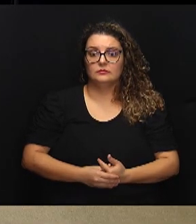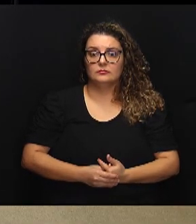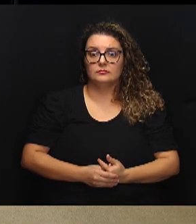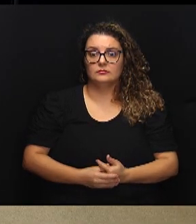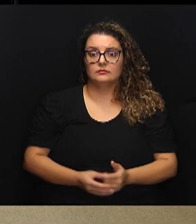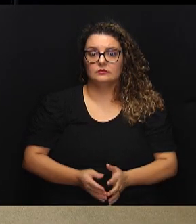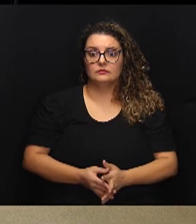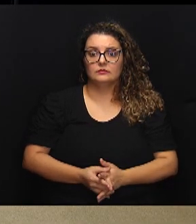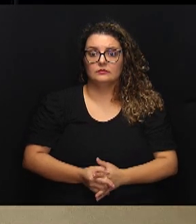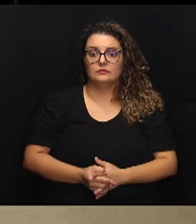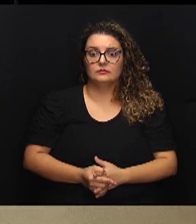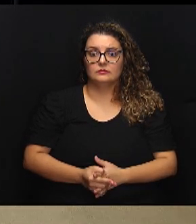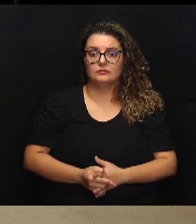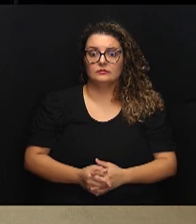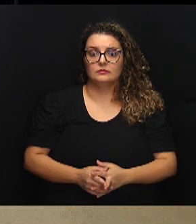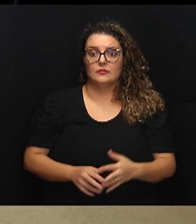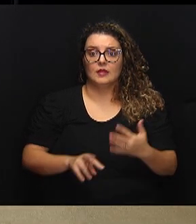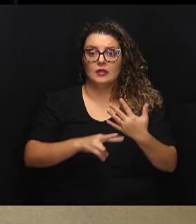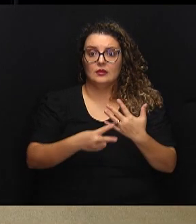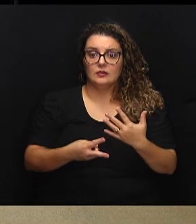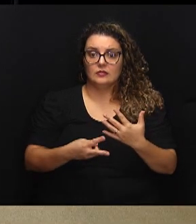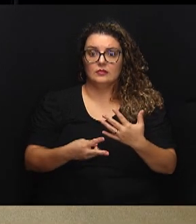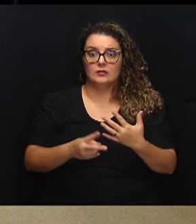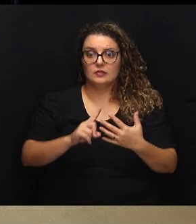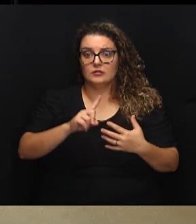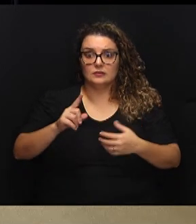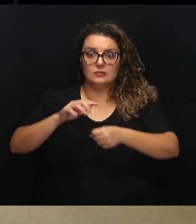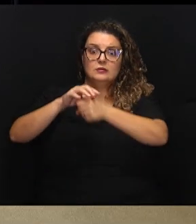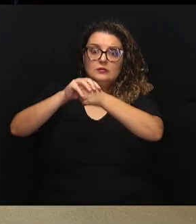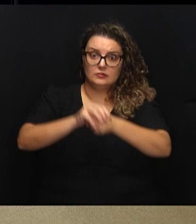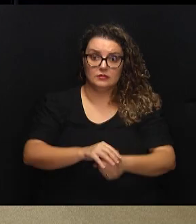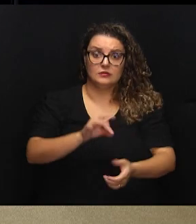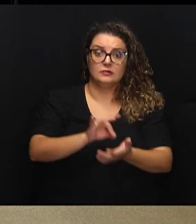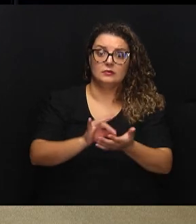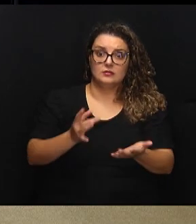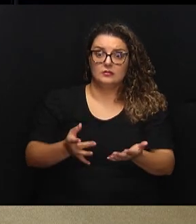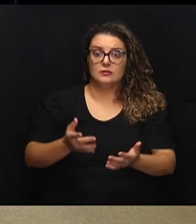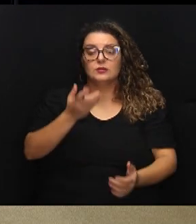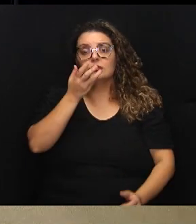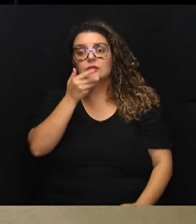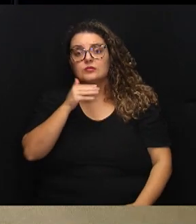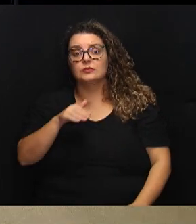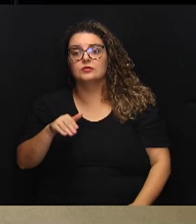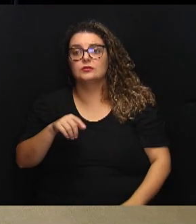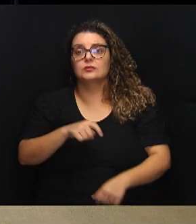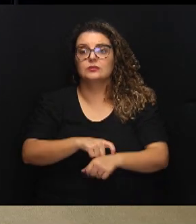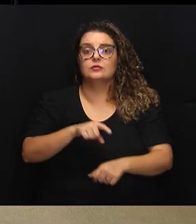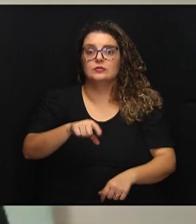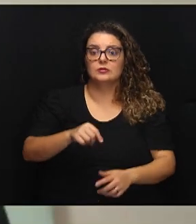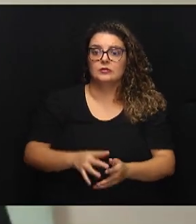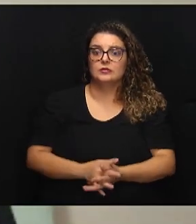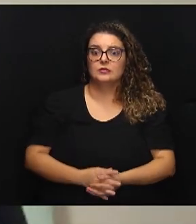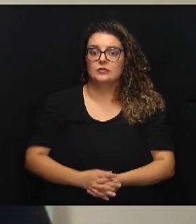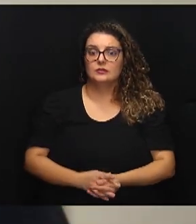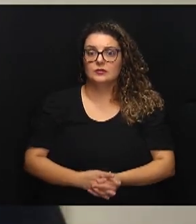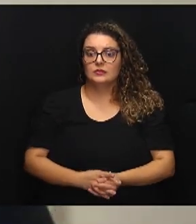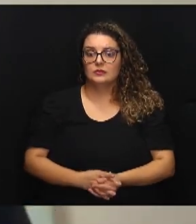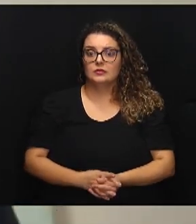como é que eu vou te falar? Influenciar sem pressionar, na verdade, né? Essa criança no momento da escolha.